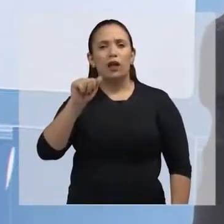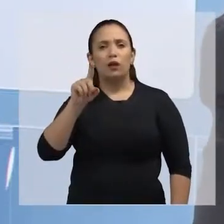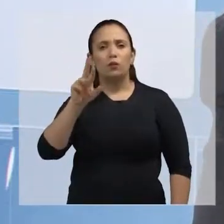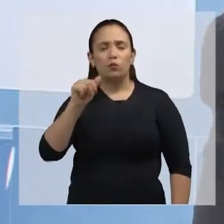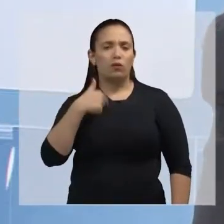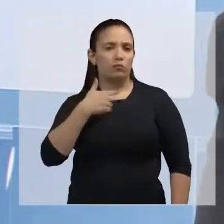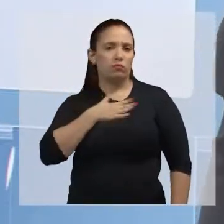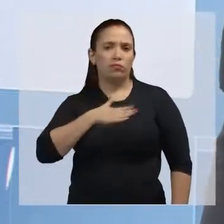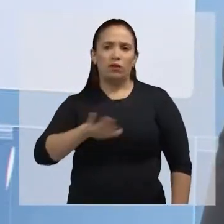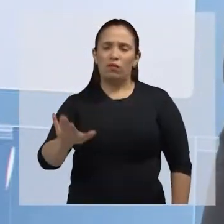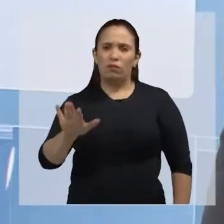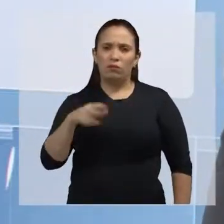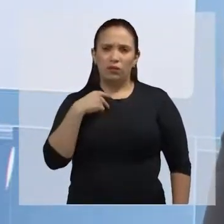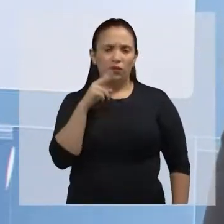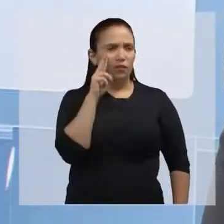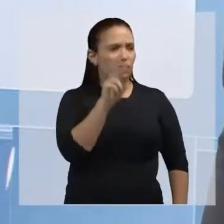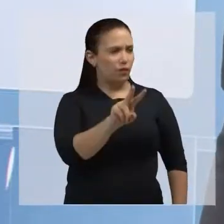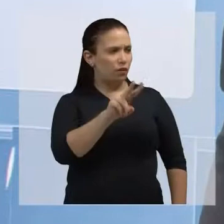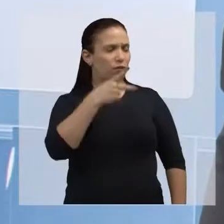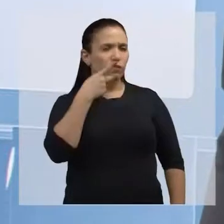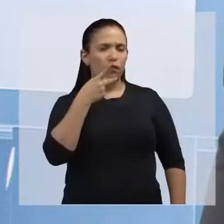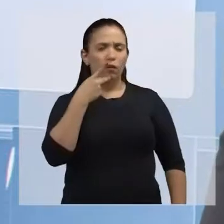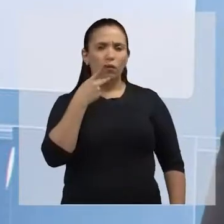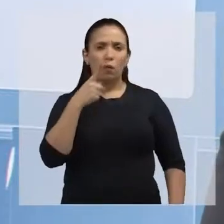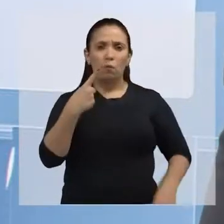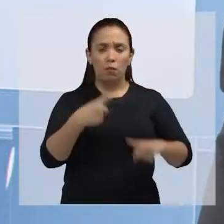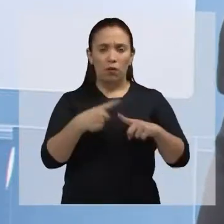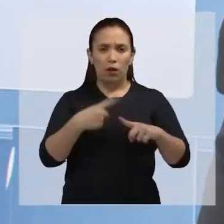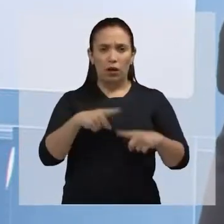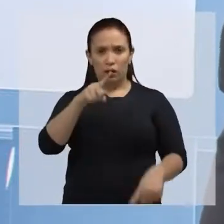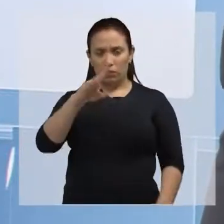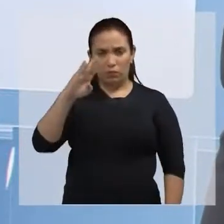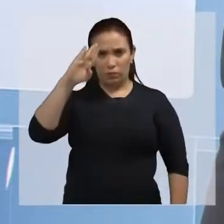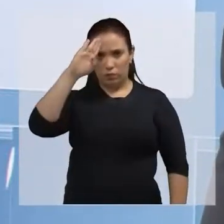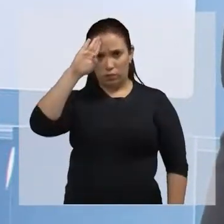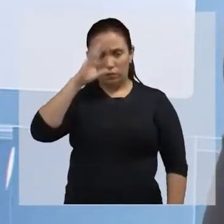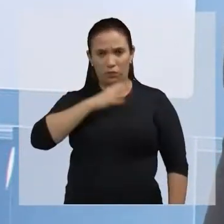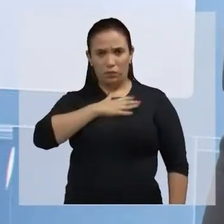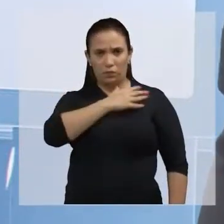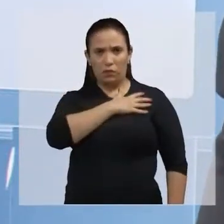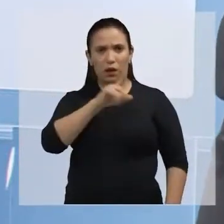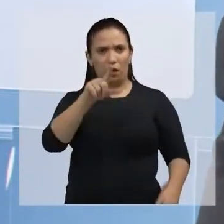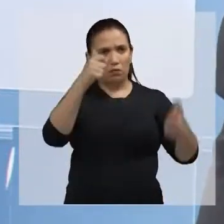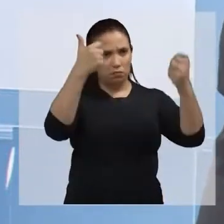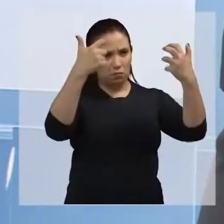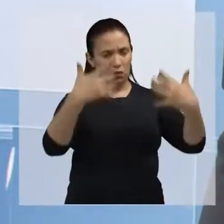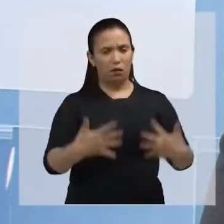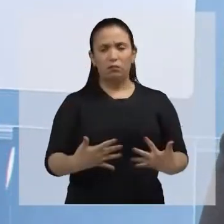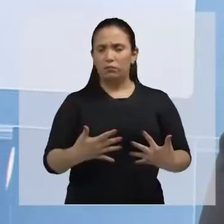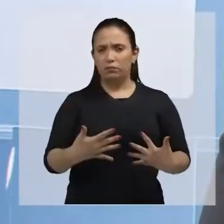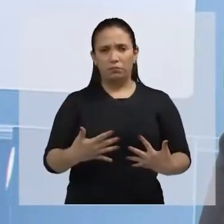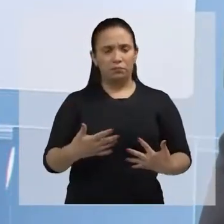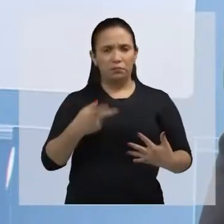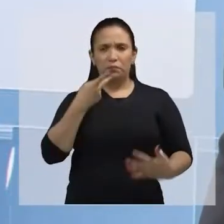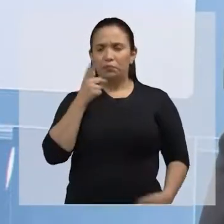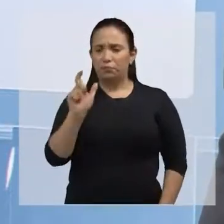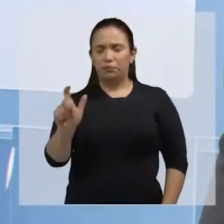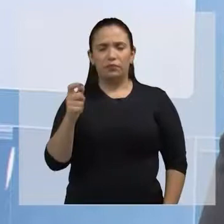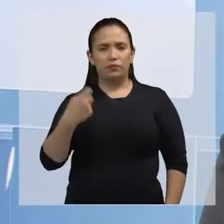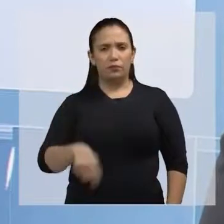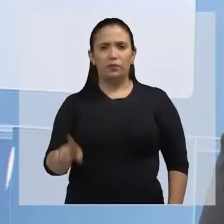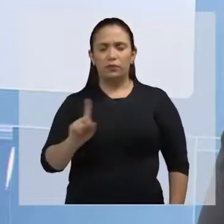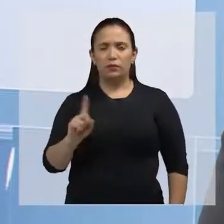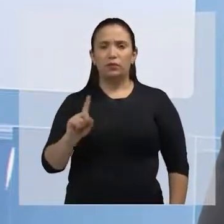isso. Porque não precisa um general entrar nesse meio. Inclusive, existe